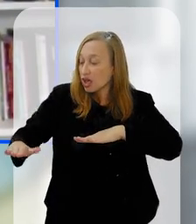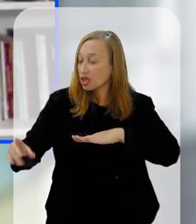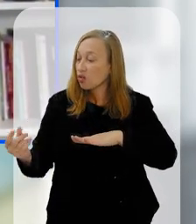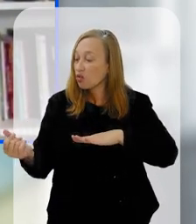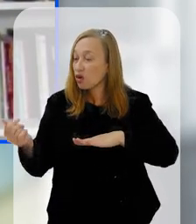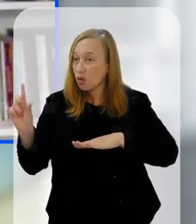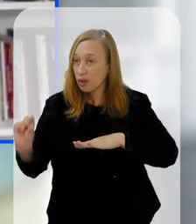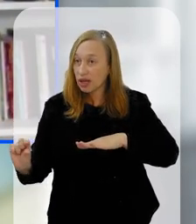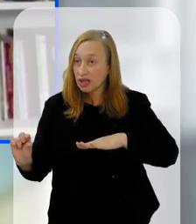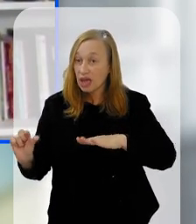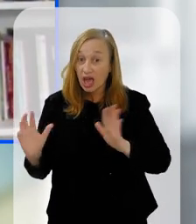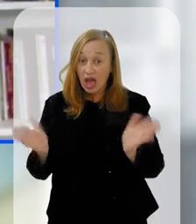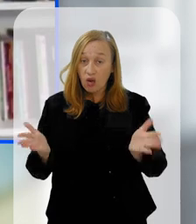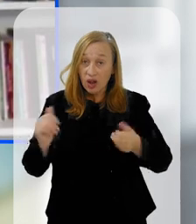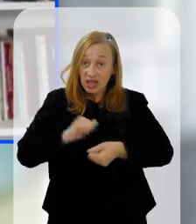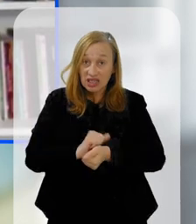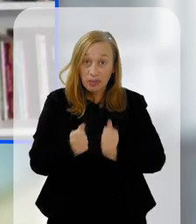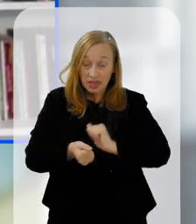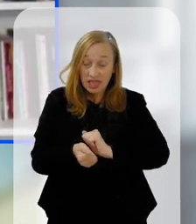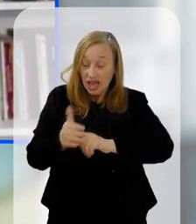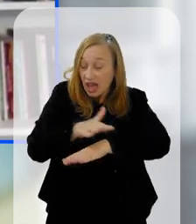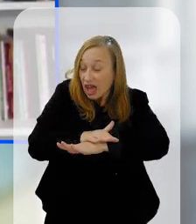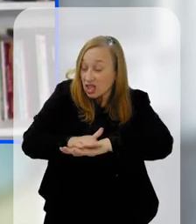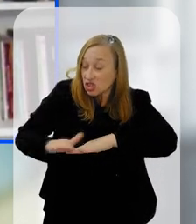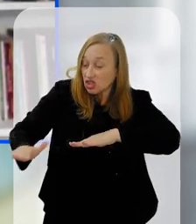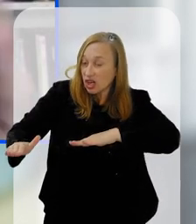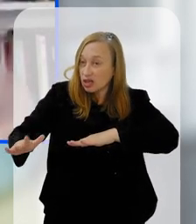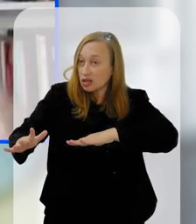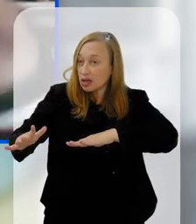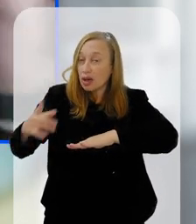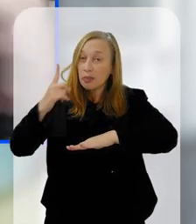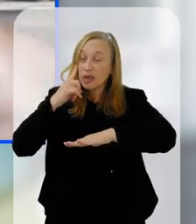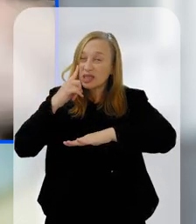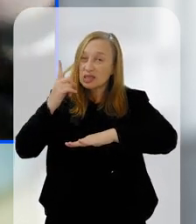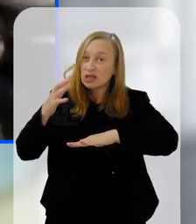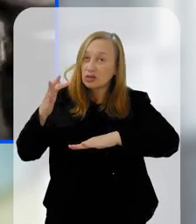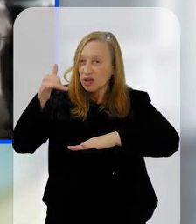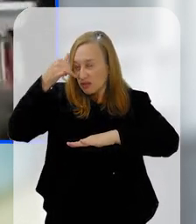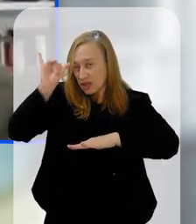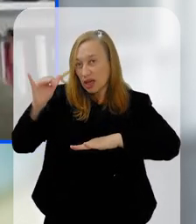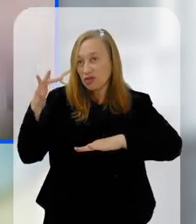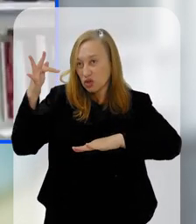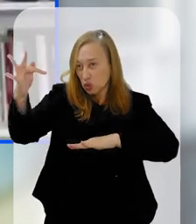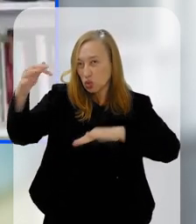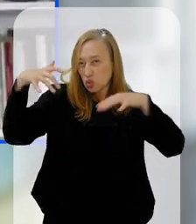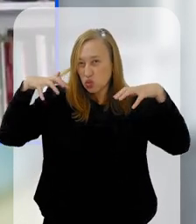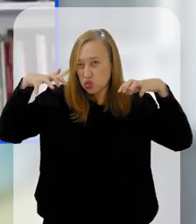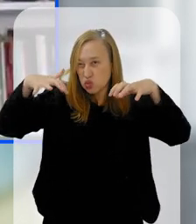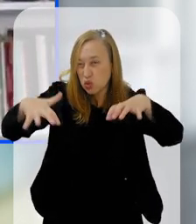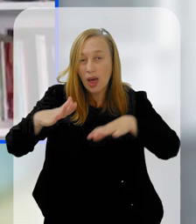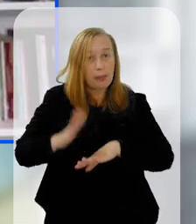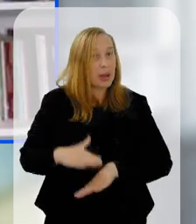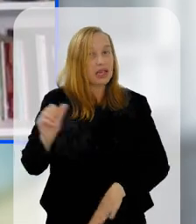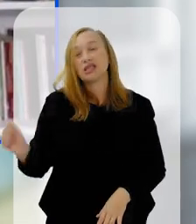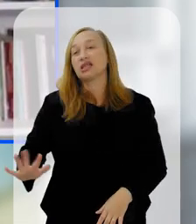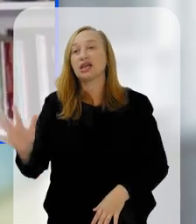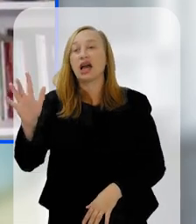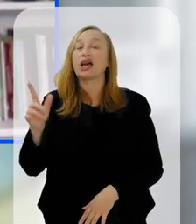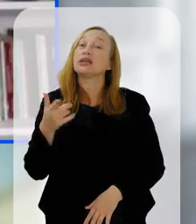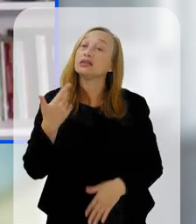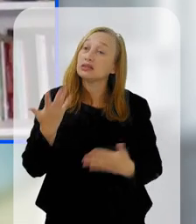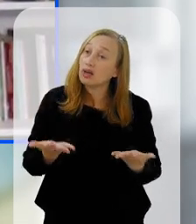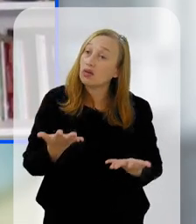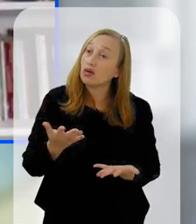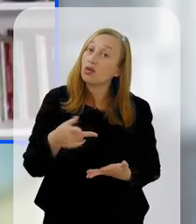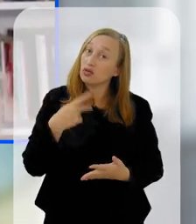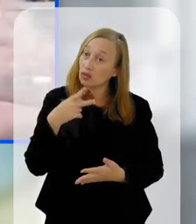ela é um valor. Fazer a estrada agora robusta e prevendo um evento climático futuro é